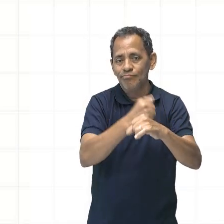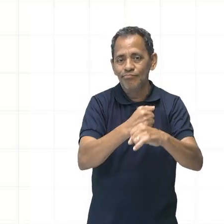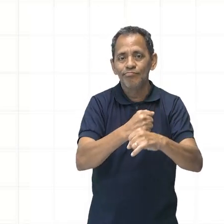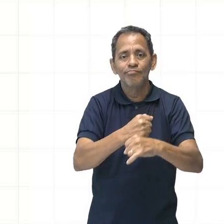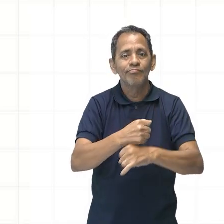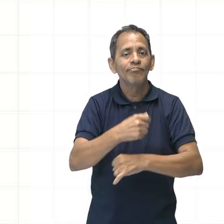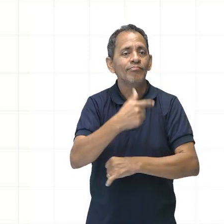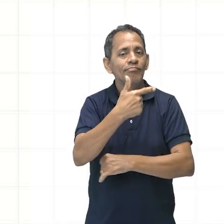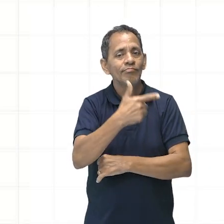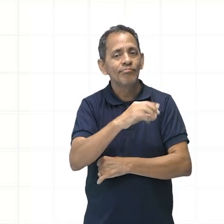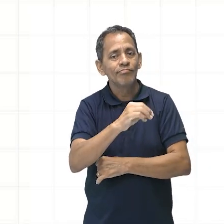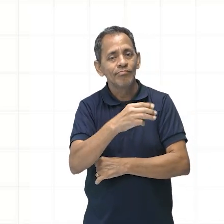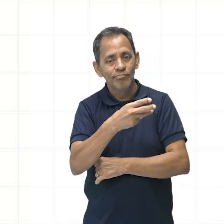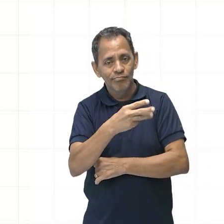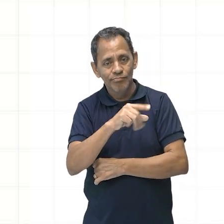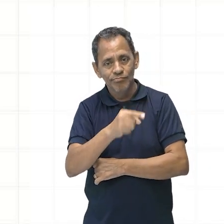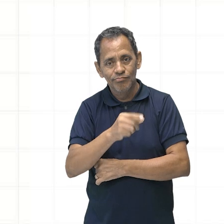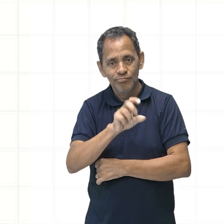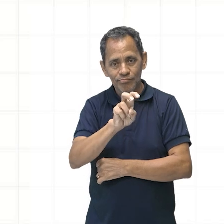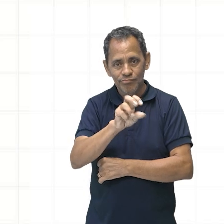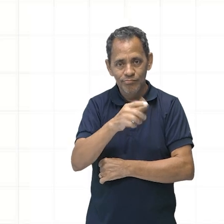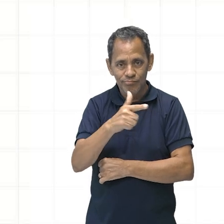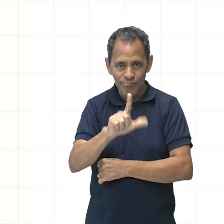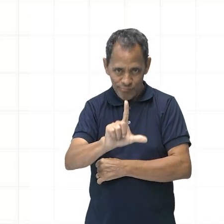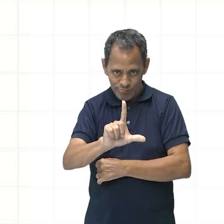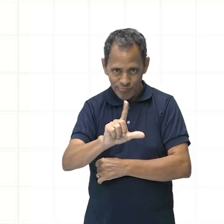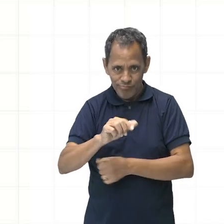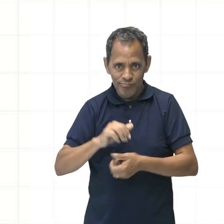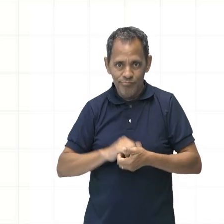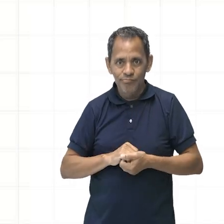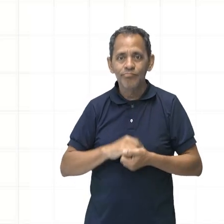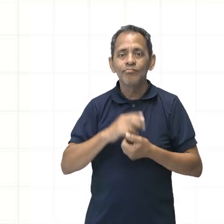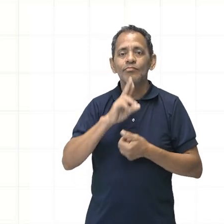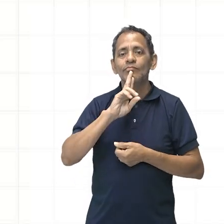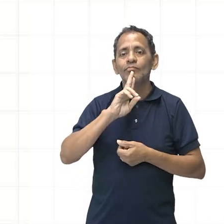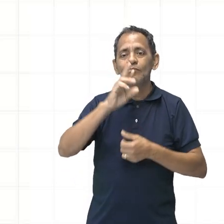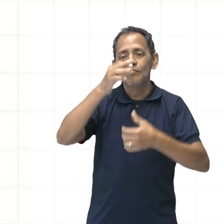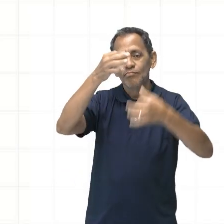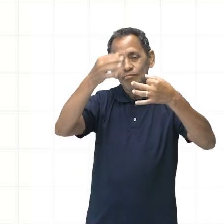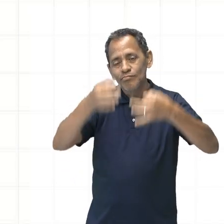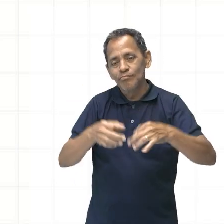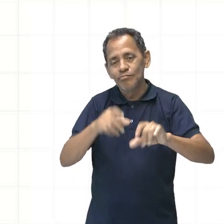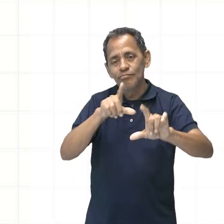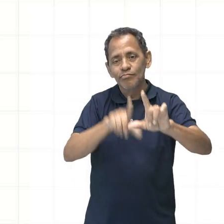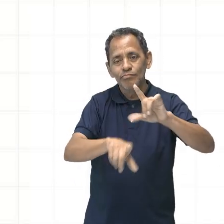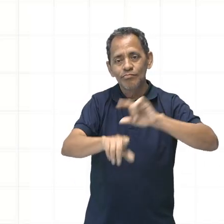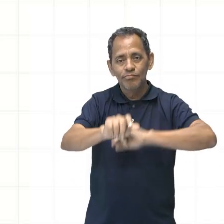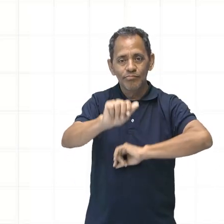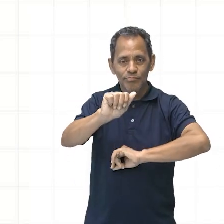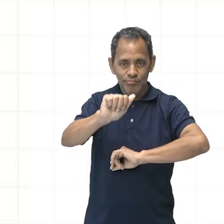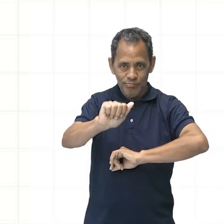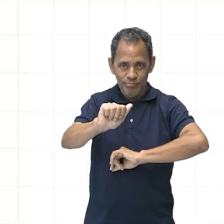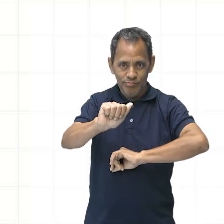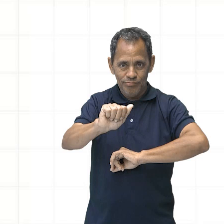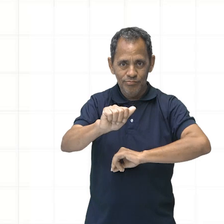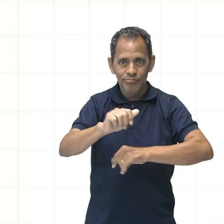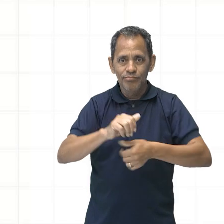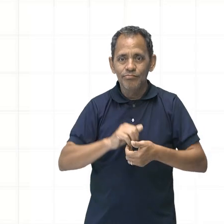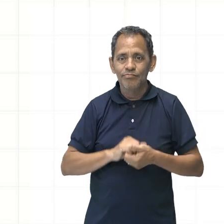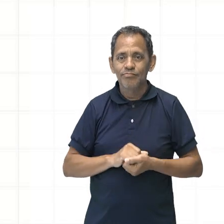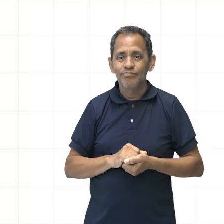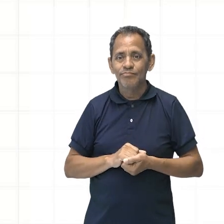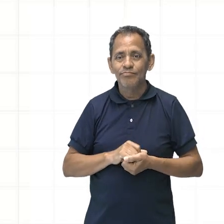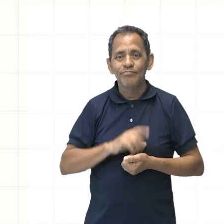obter 203,5 litros. E aí, a resposta correta seria a nossa queridíssima letra A